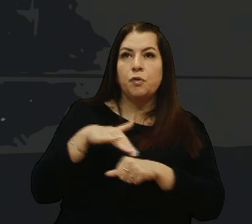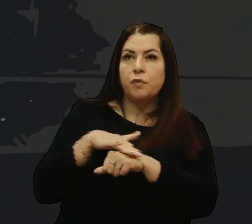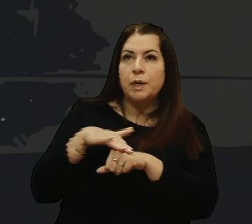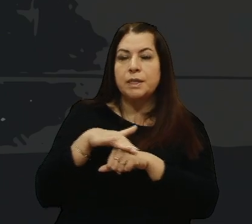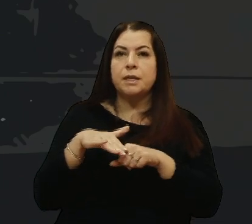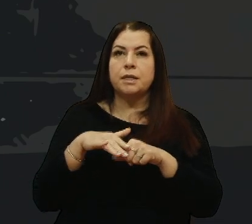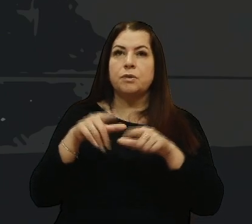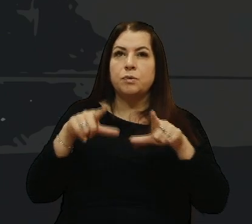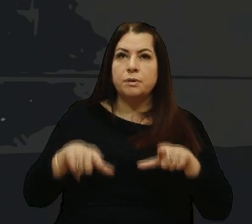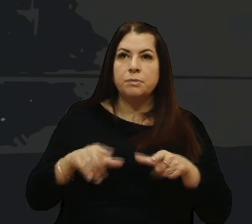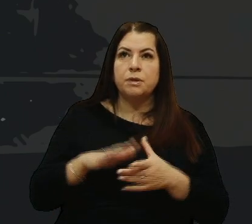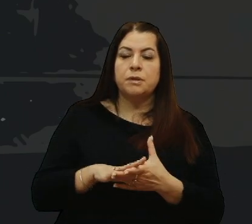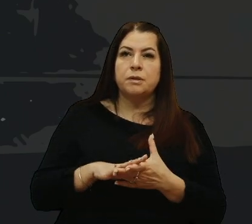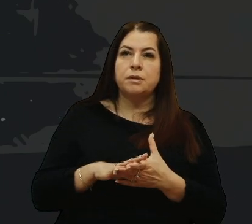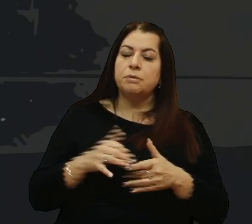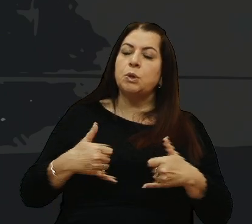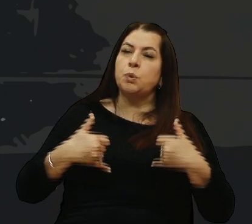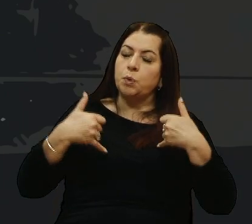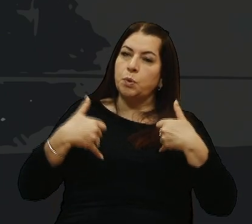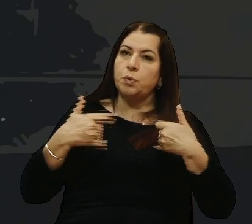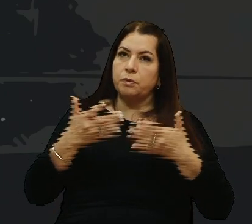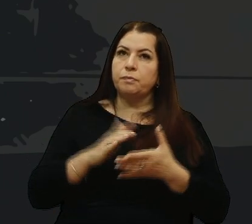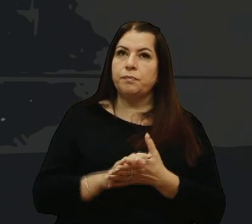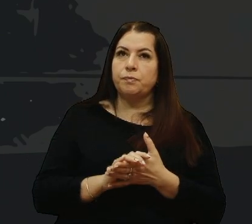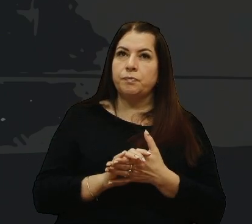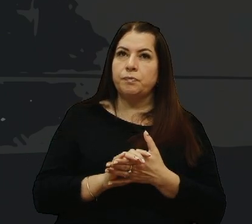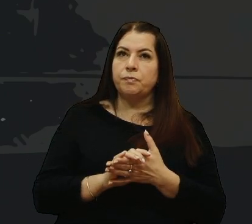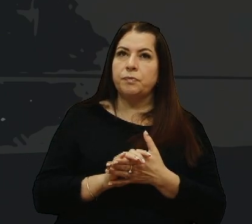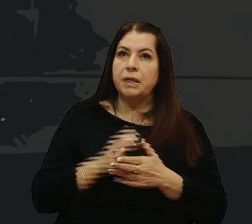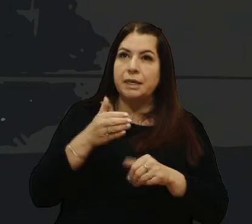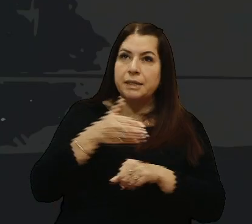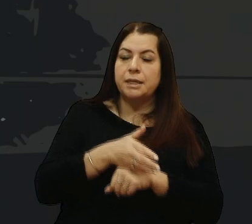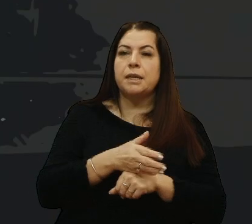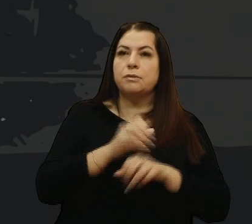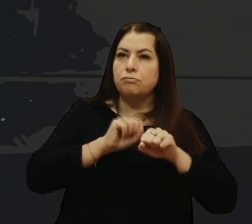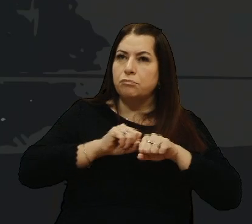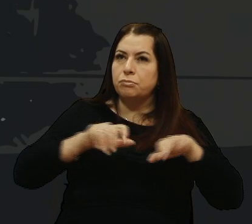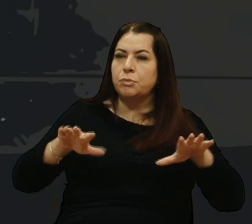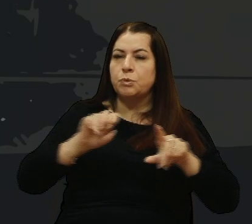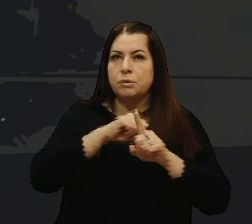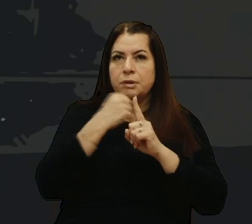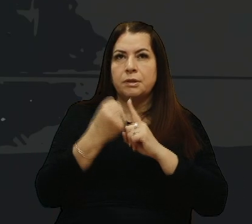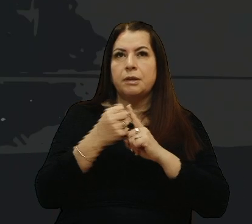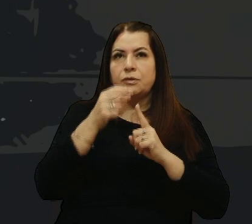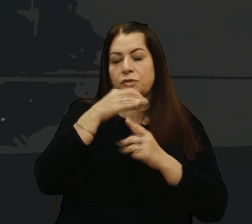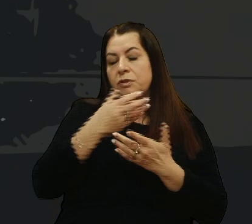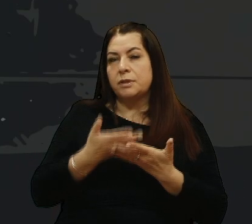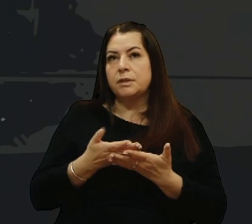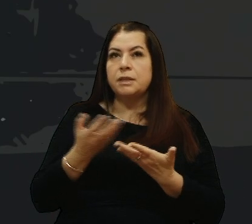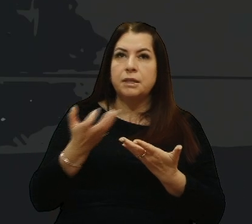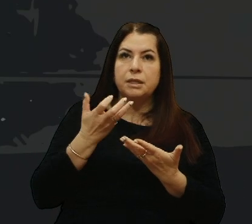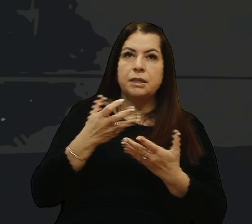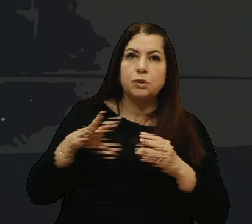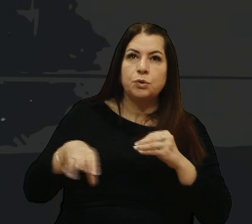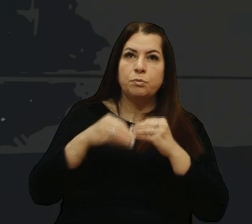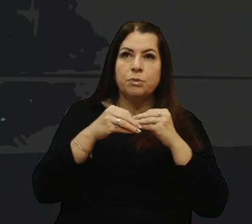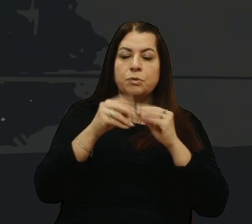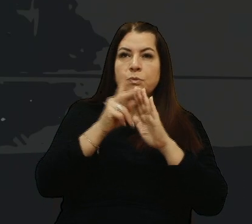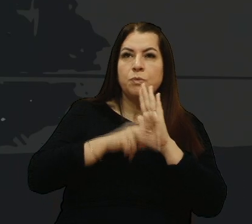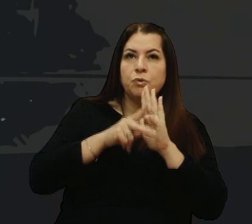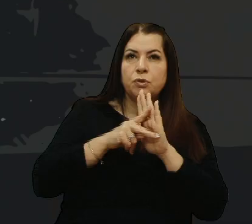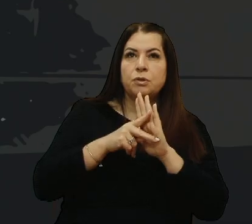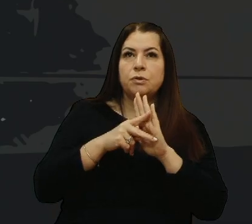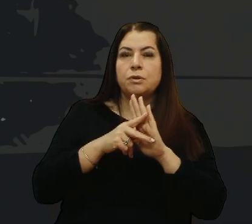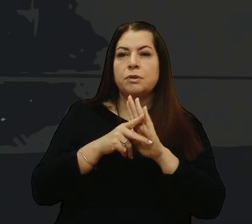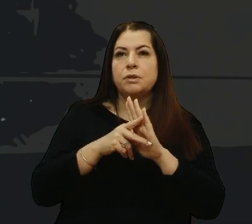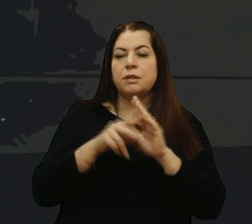nesse espaço honroso de acesso, de repercussão na sociedade caxiense. A quem queira se somar a esse projeto, eu